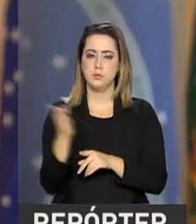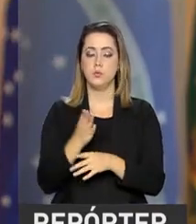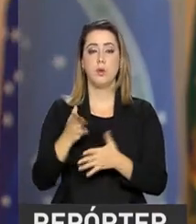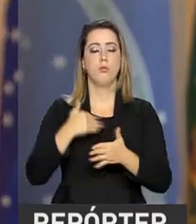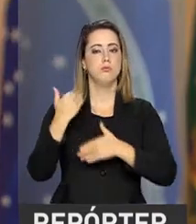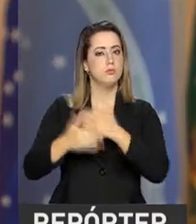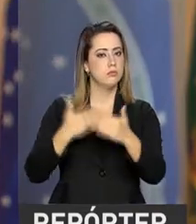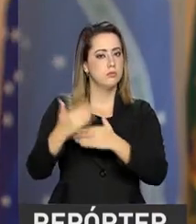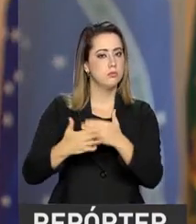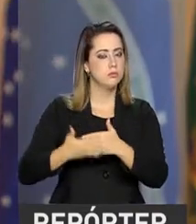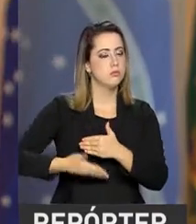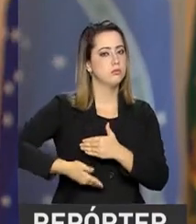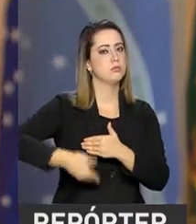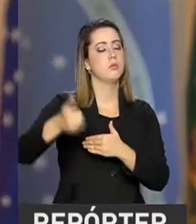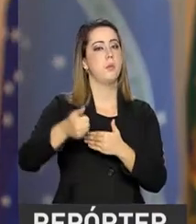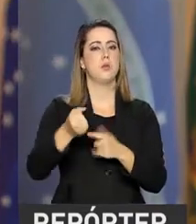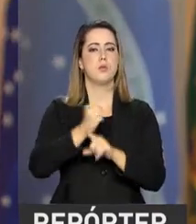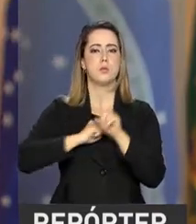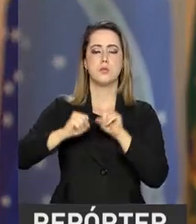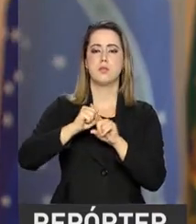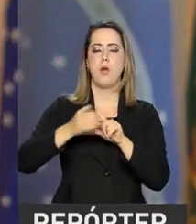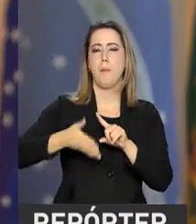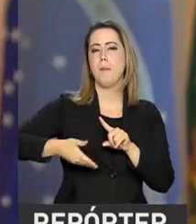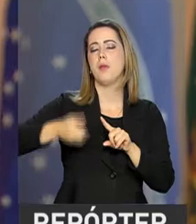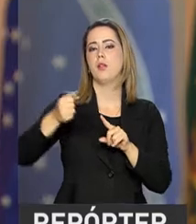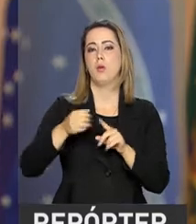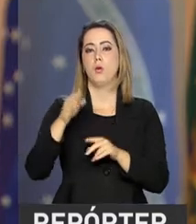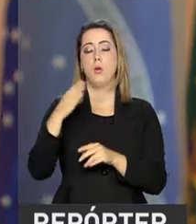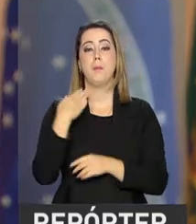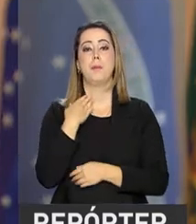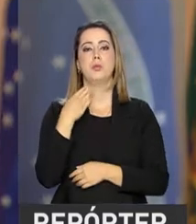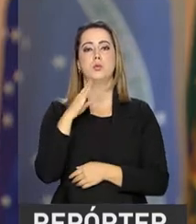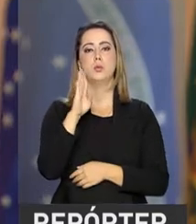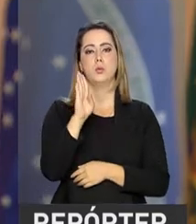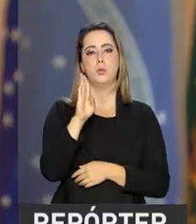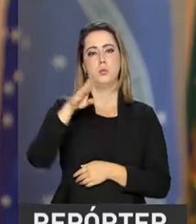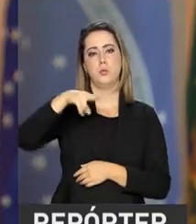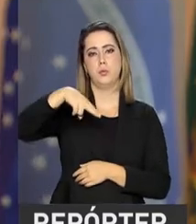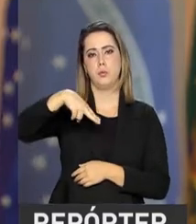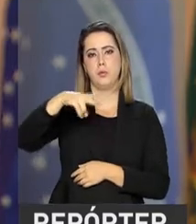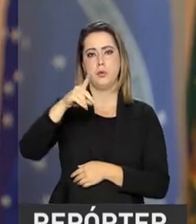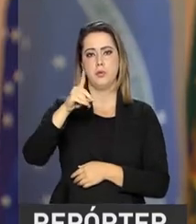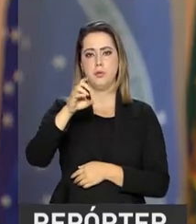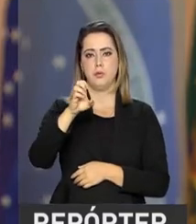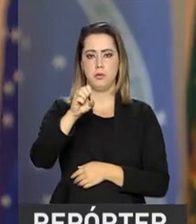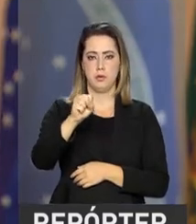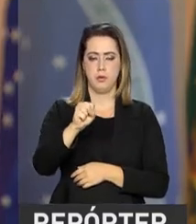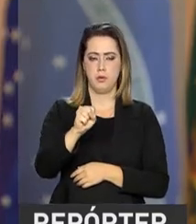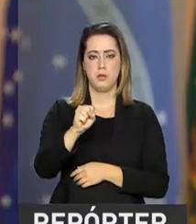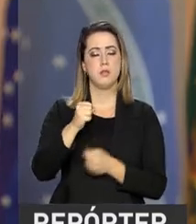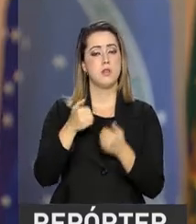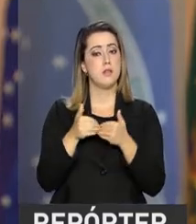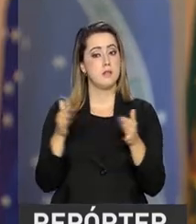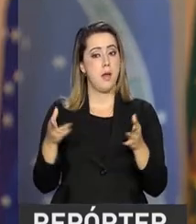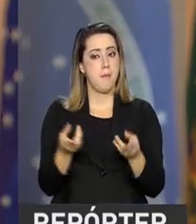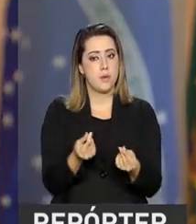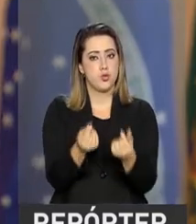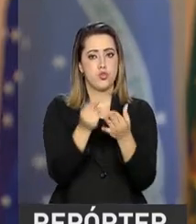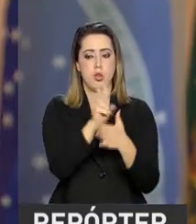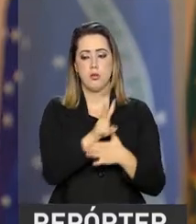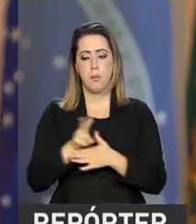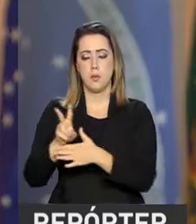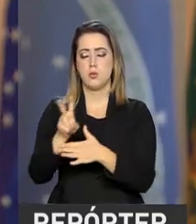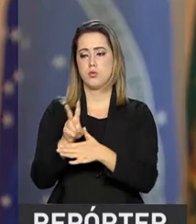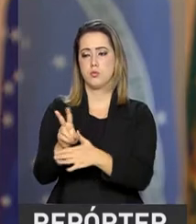mais desenvolvido mais social obedeci abrir uma linha de crédito de milhões de reais para incentivar o pequeno